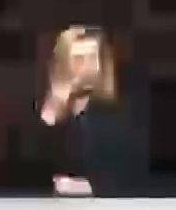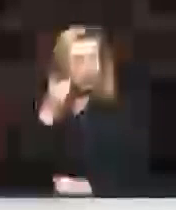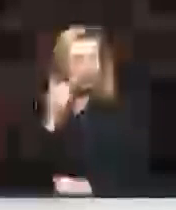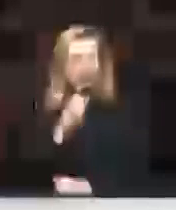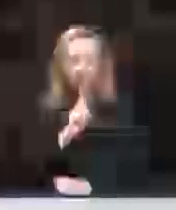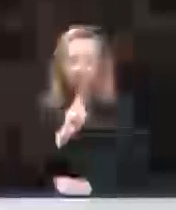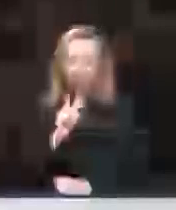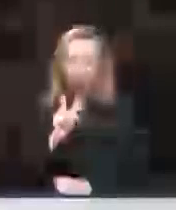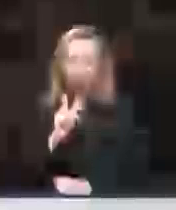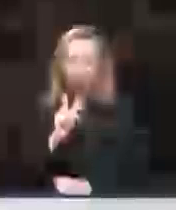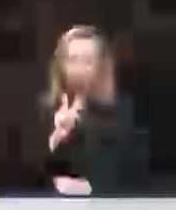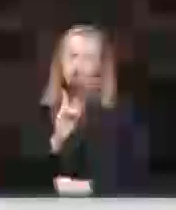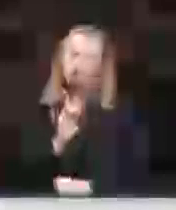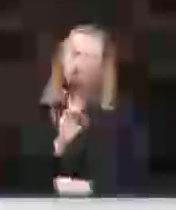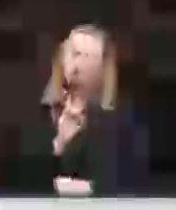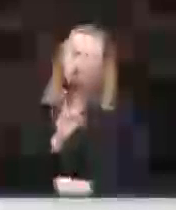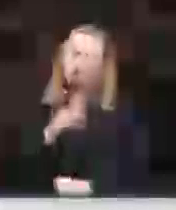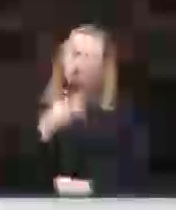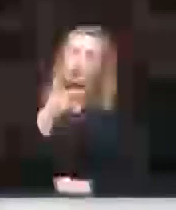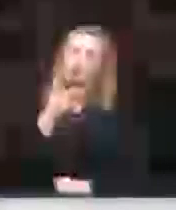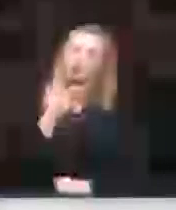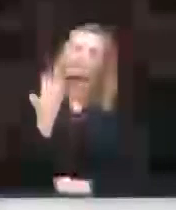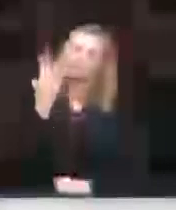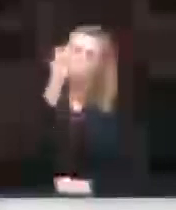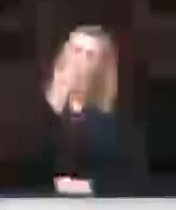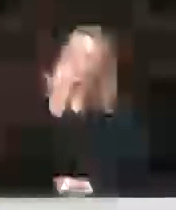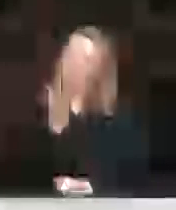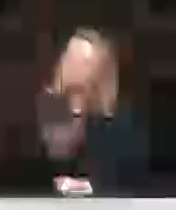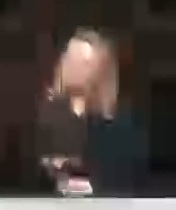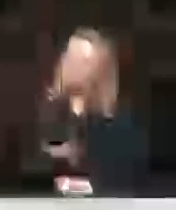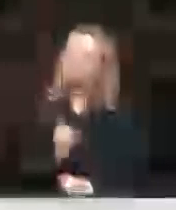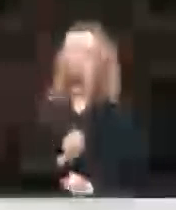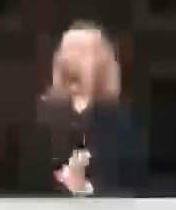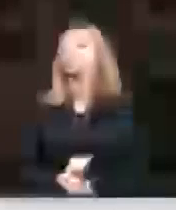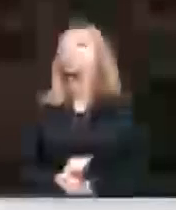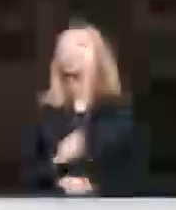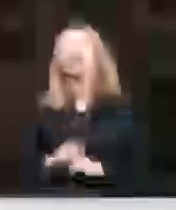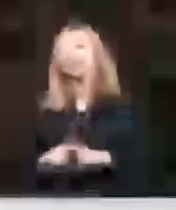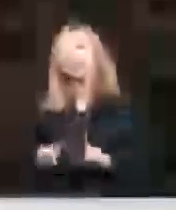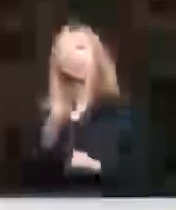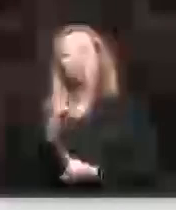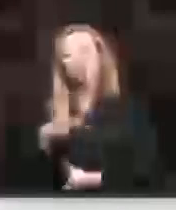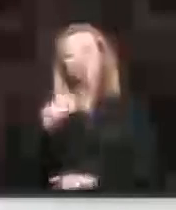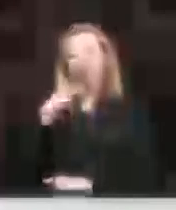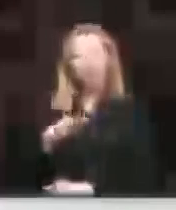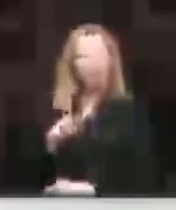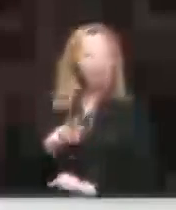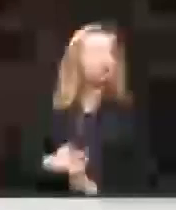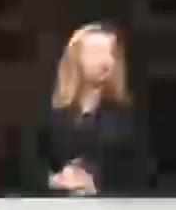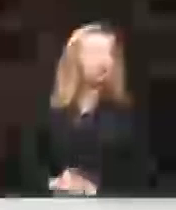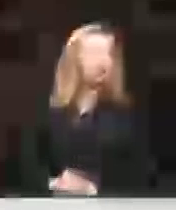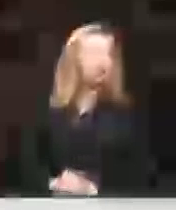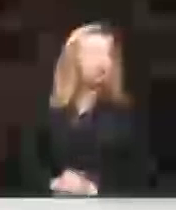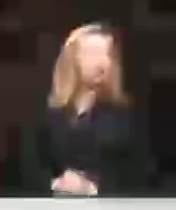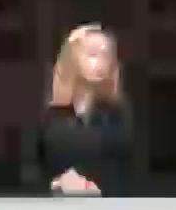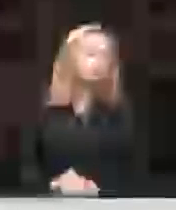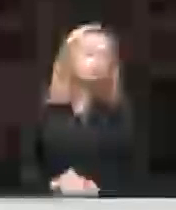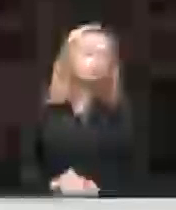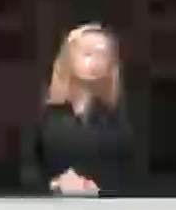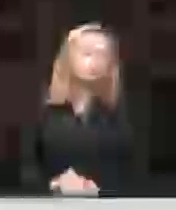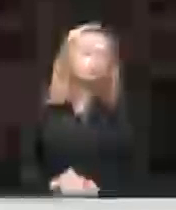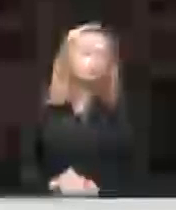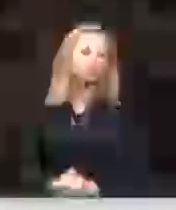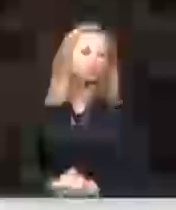aquilo, quando nos referimos, nos dirigimos às mulheres. Mas eu quero dizer que são as deputadas que ainda atenuam